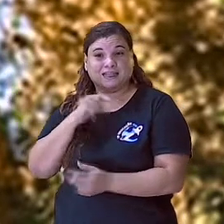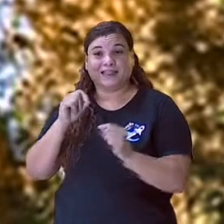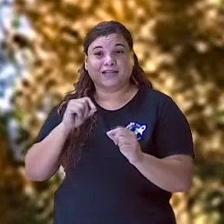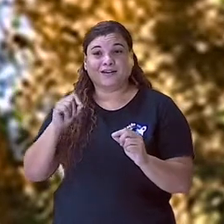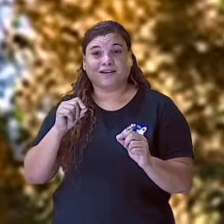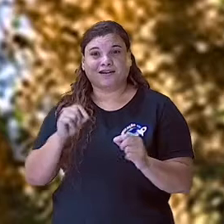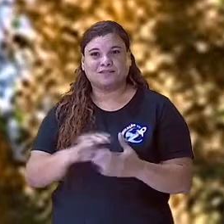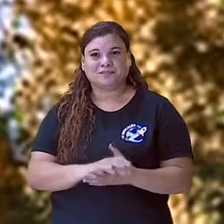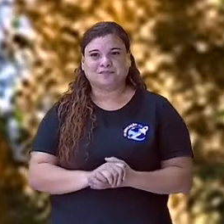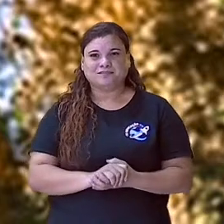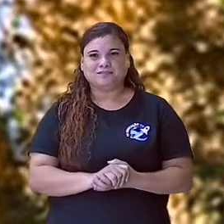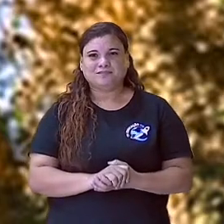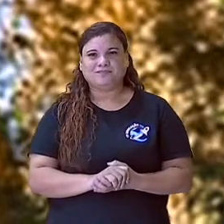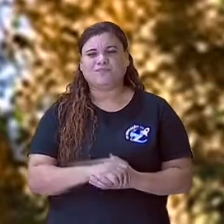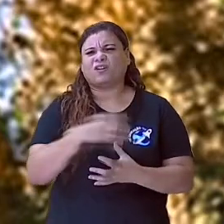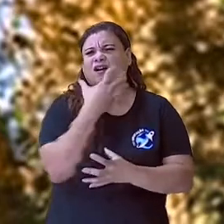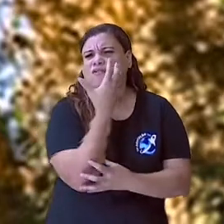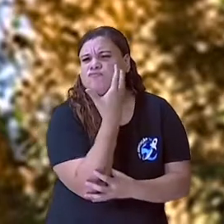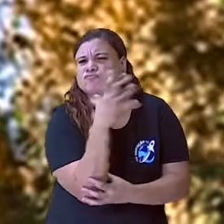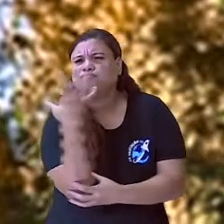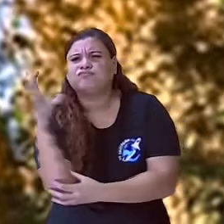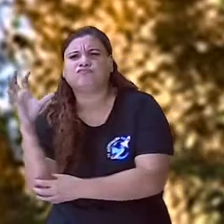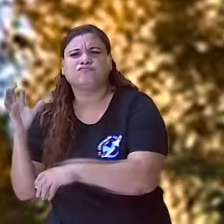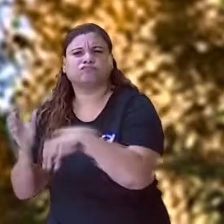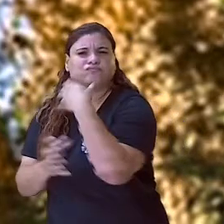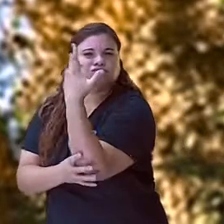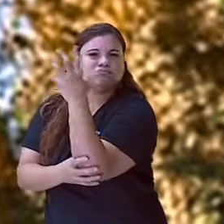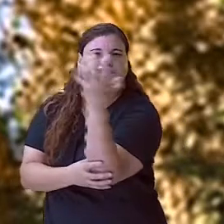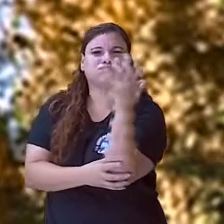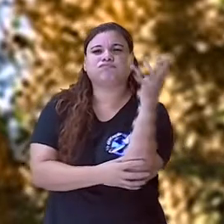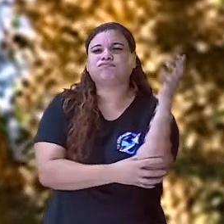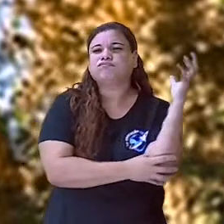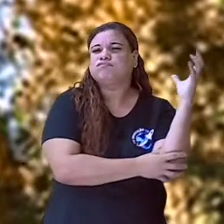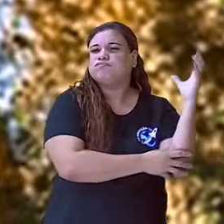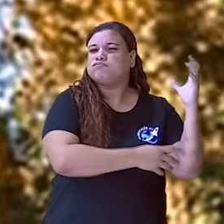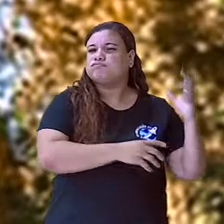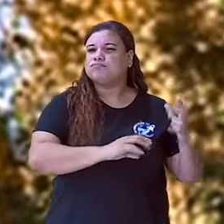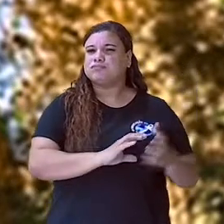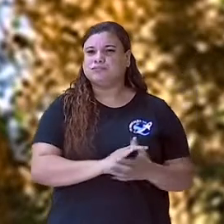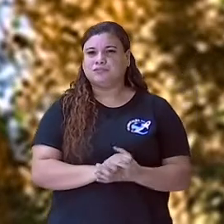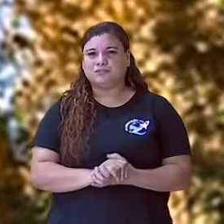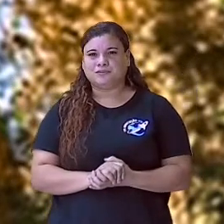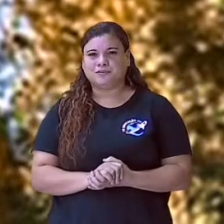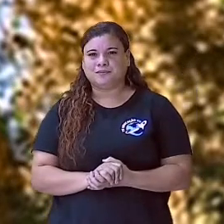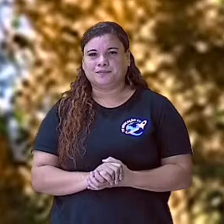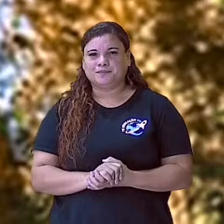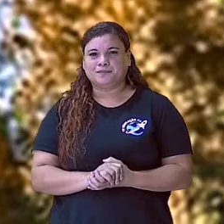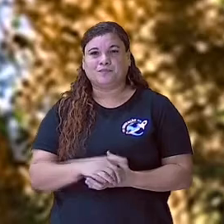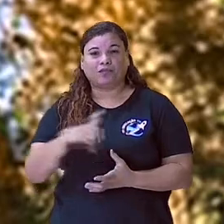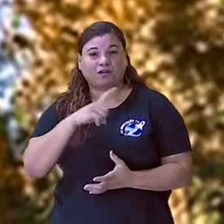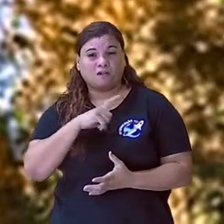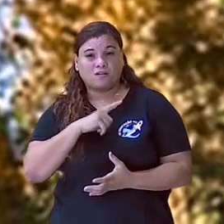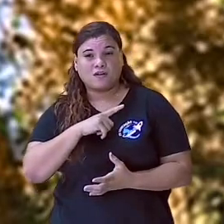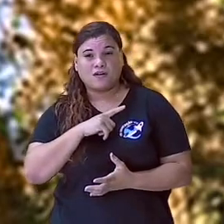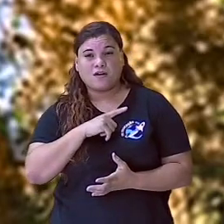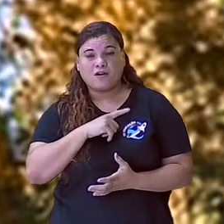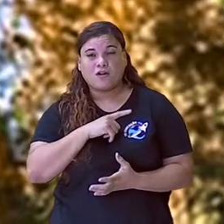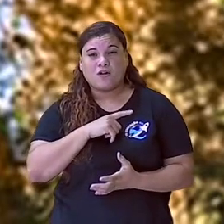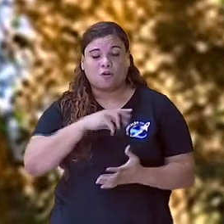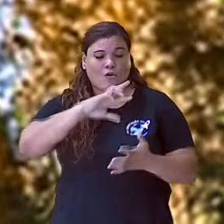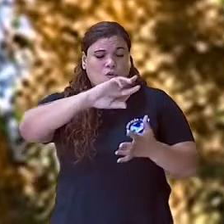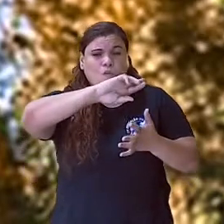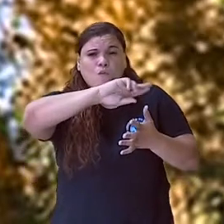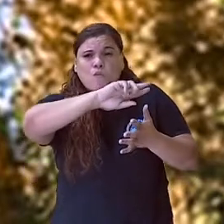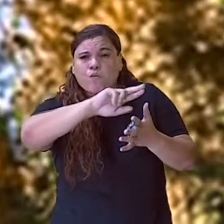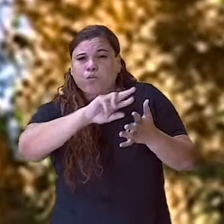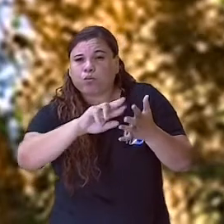que não temos, como é que eu vou falar para vocês? Variedades de